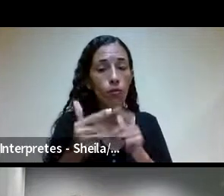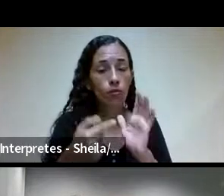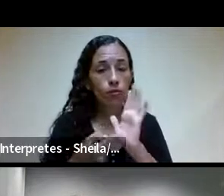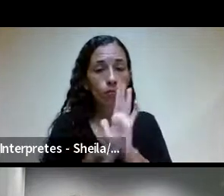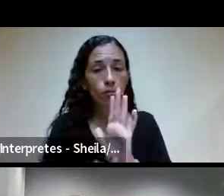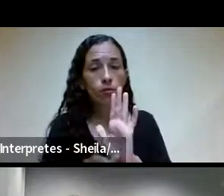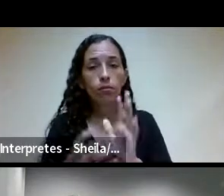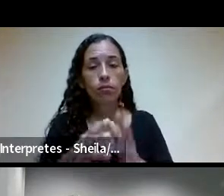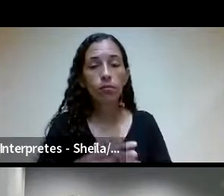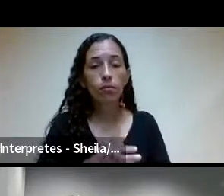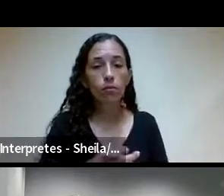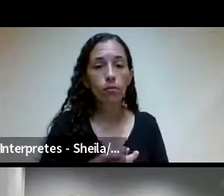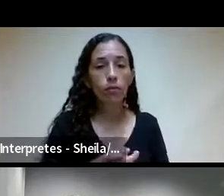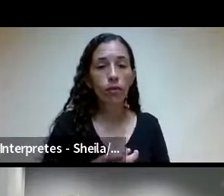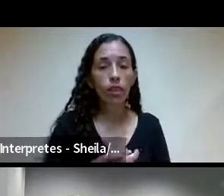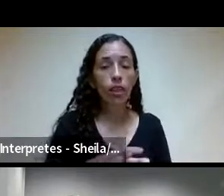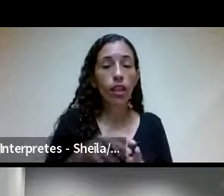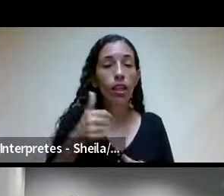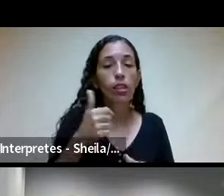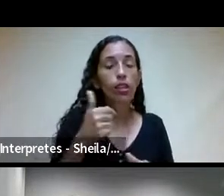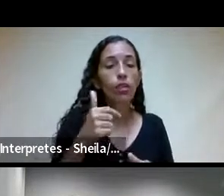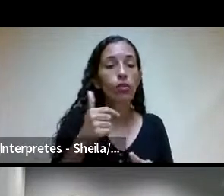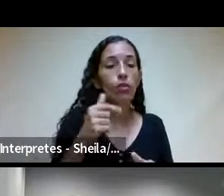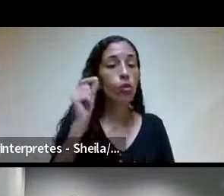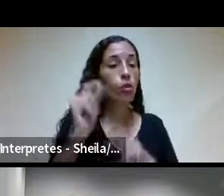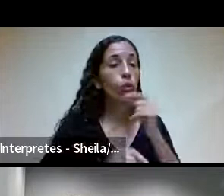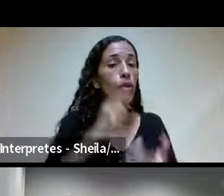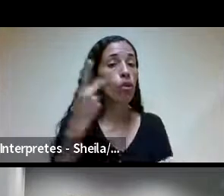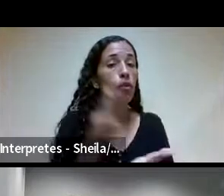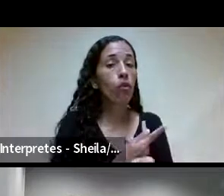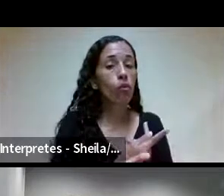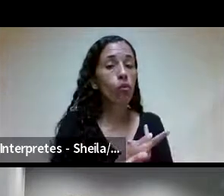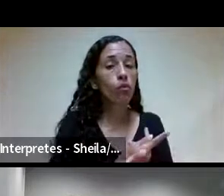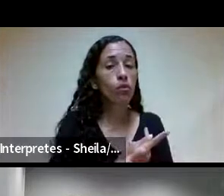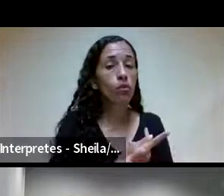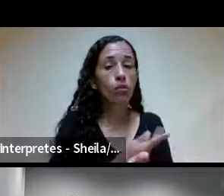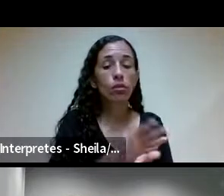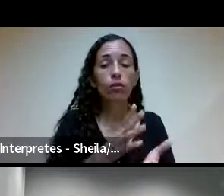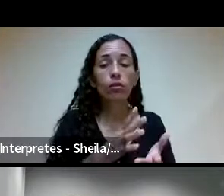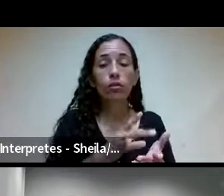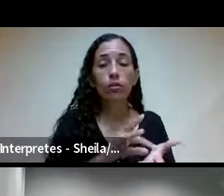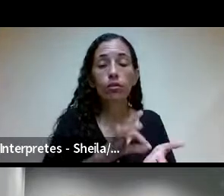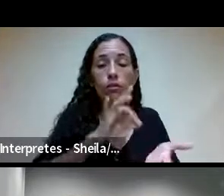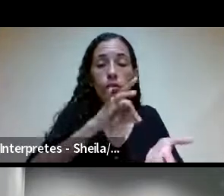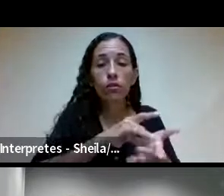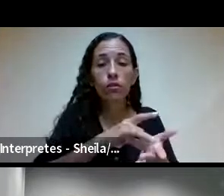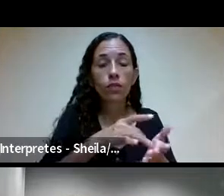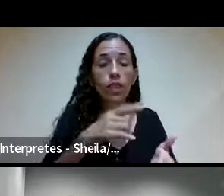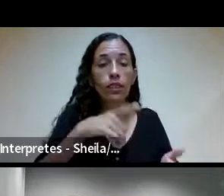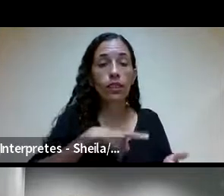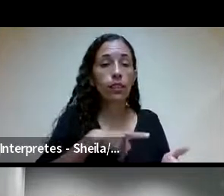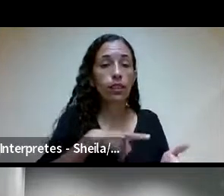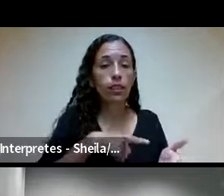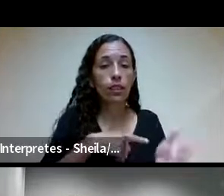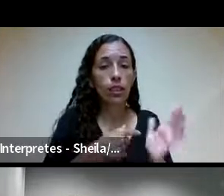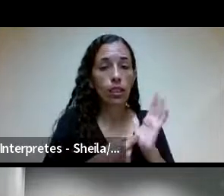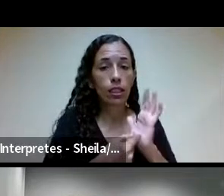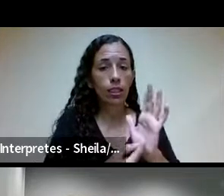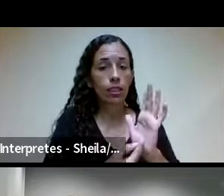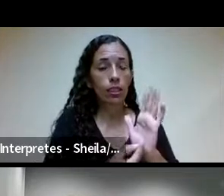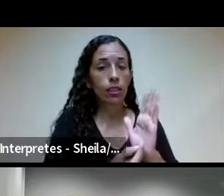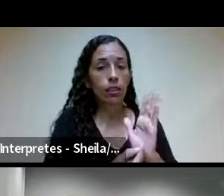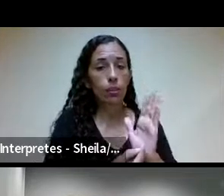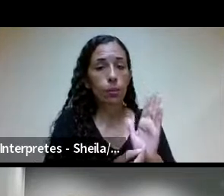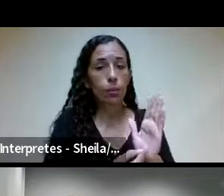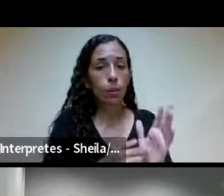narrados na prefacial sobre a inexistência de comprovação do recebimento da citação por